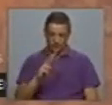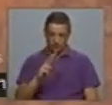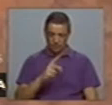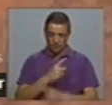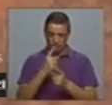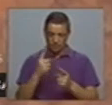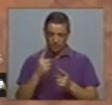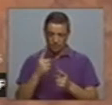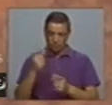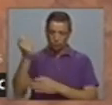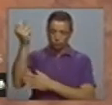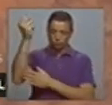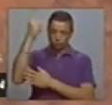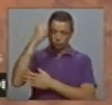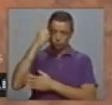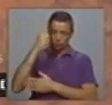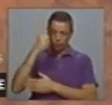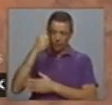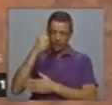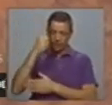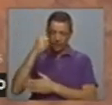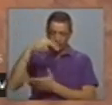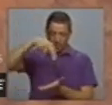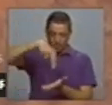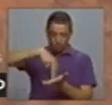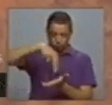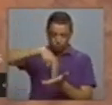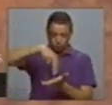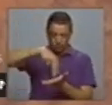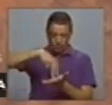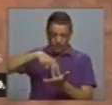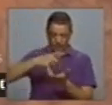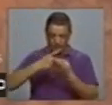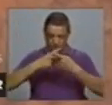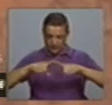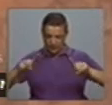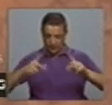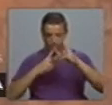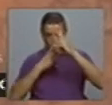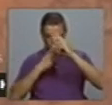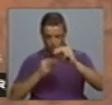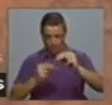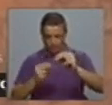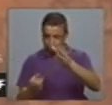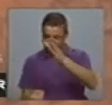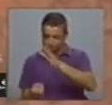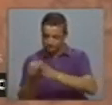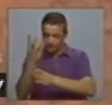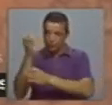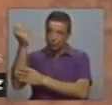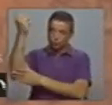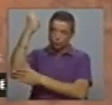o nascer do Sol. Ora, nós temos posições diametralmente opostas do pôr da Lua e do nascer do Sol, único e